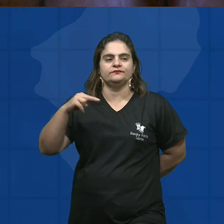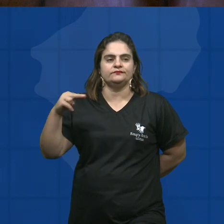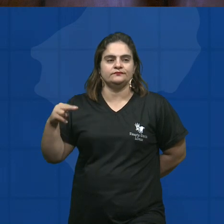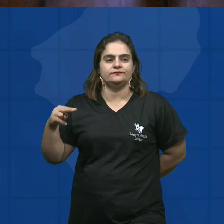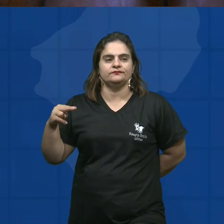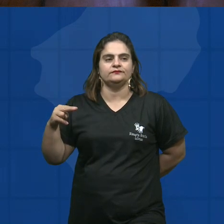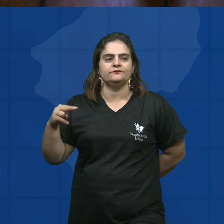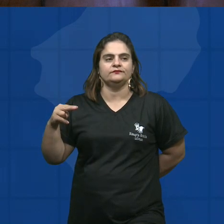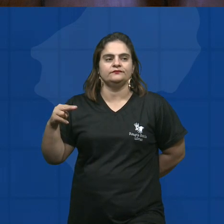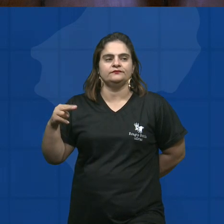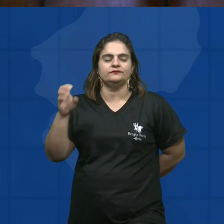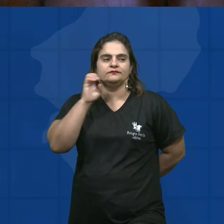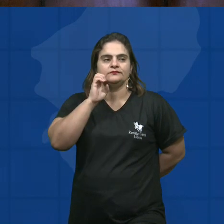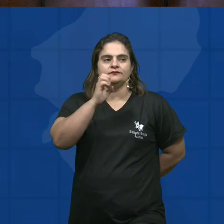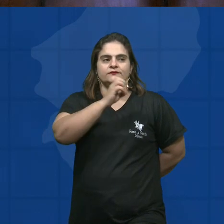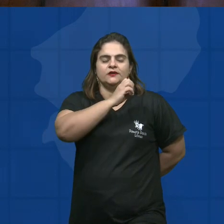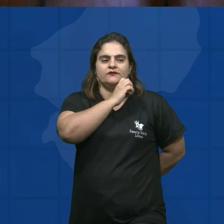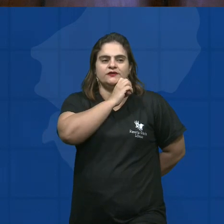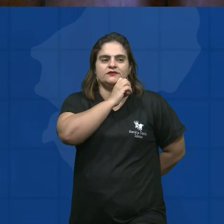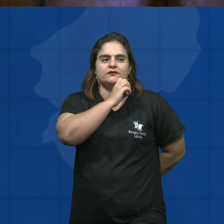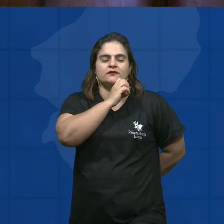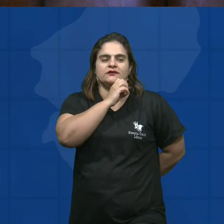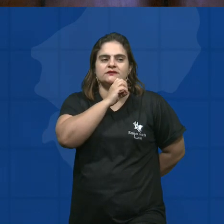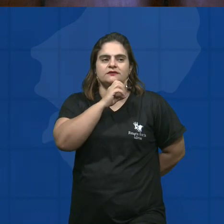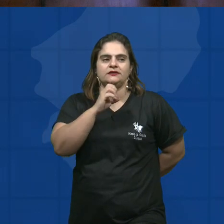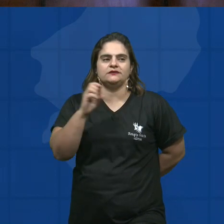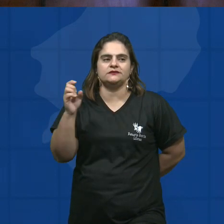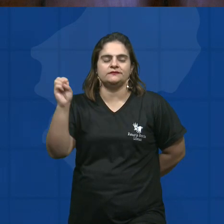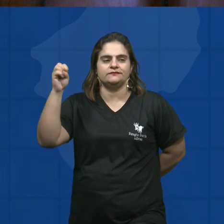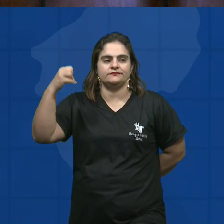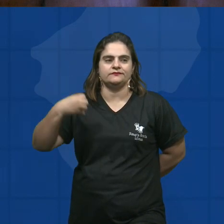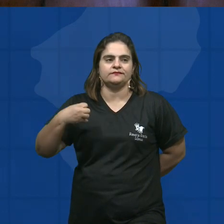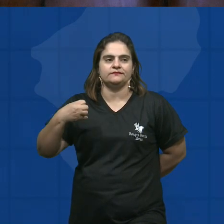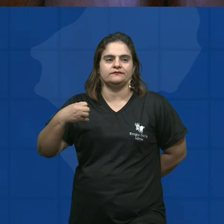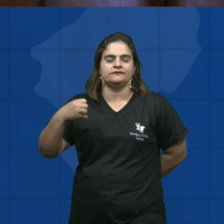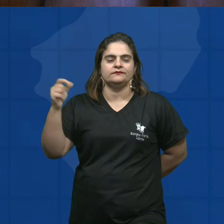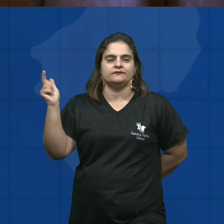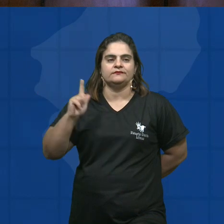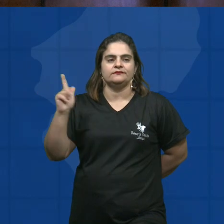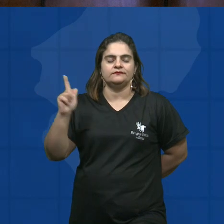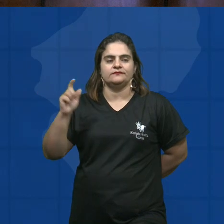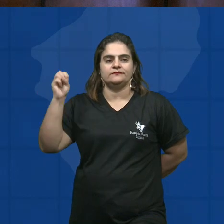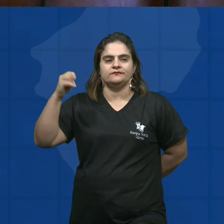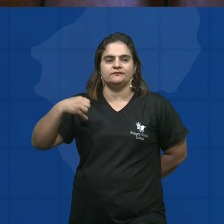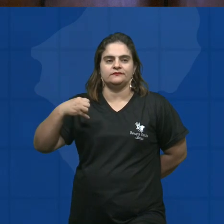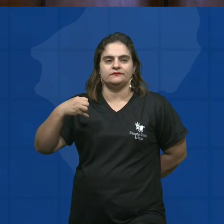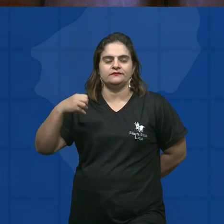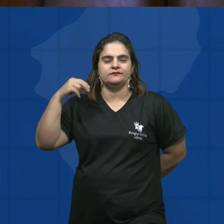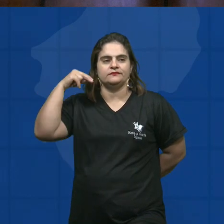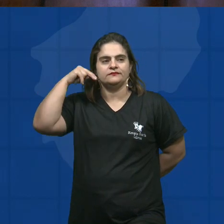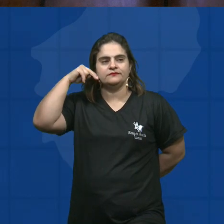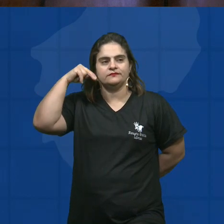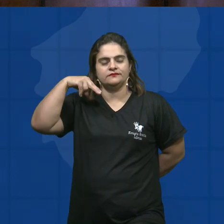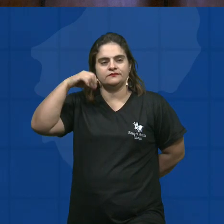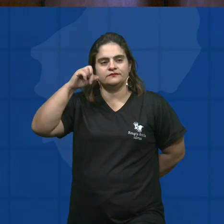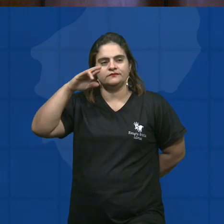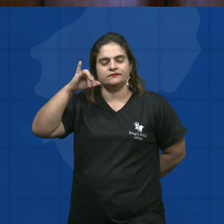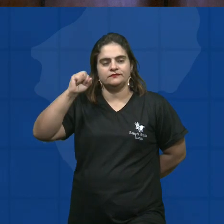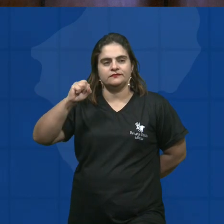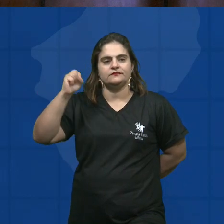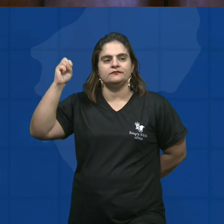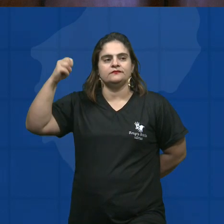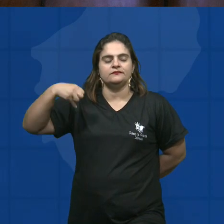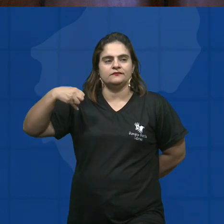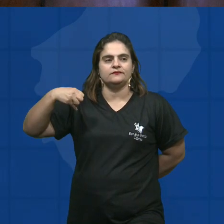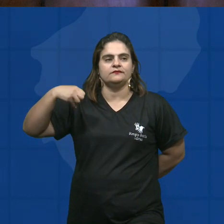vereador doutor Elia Jeca, vereador Evandro Galetti, vereador Luiz Eduardo Nardi, vereador Marcos